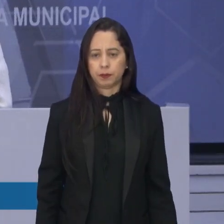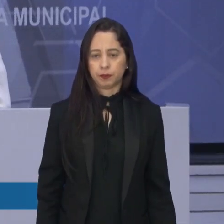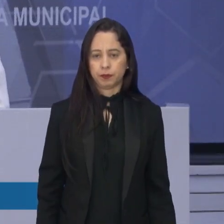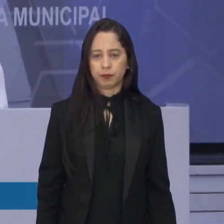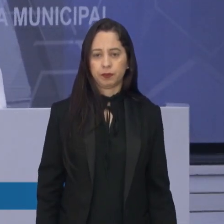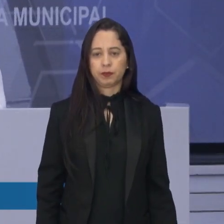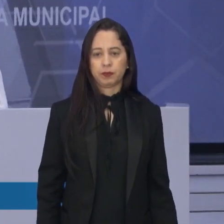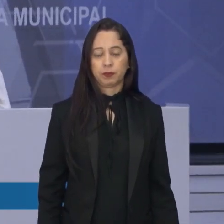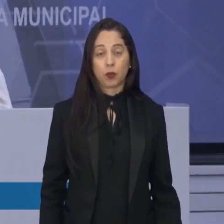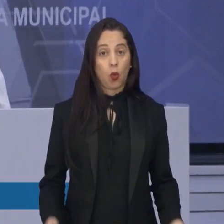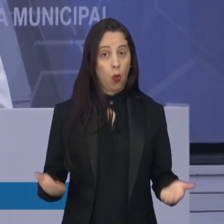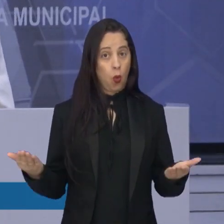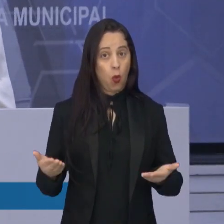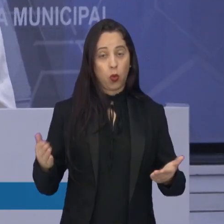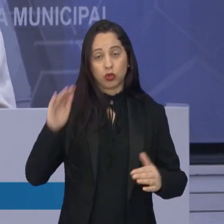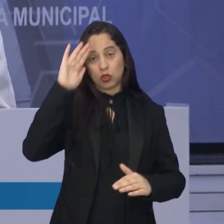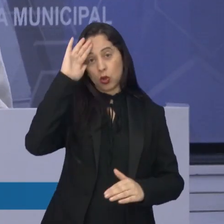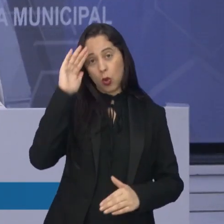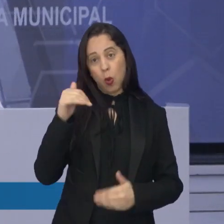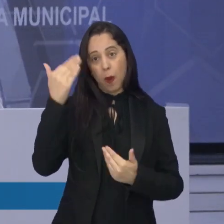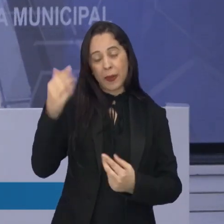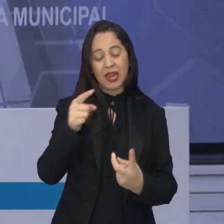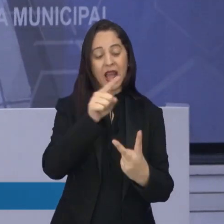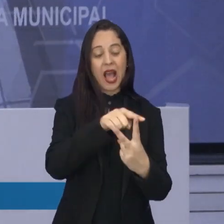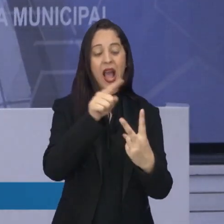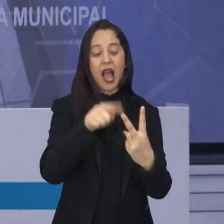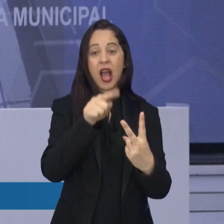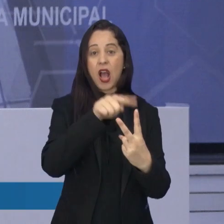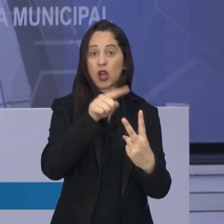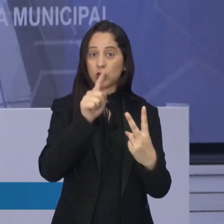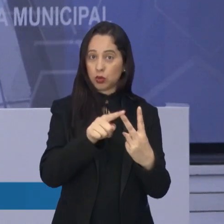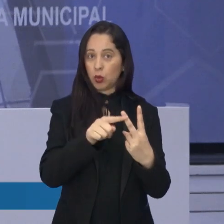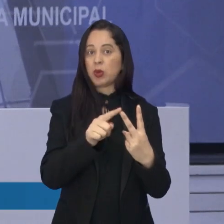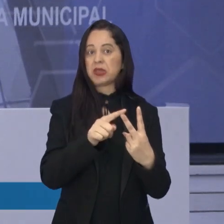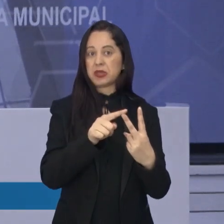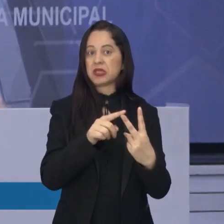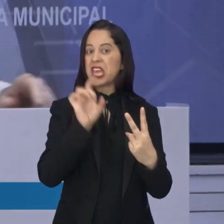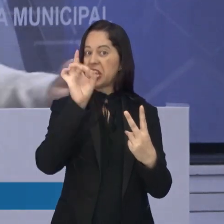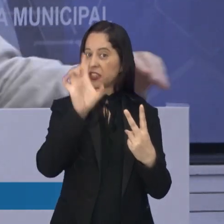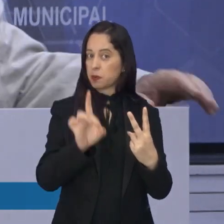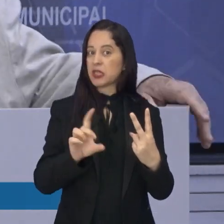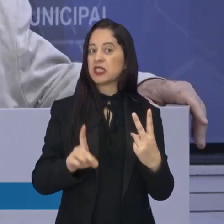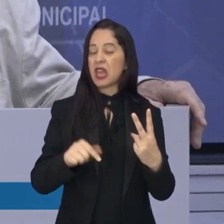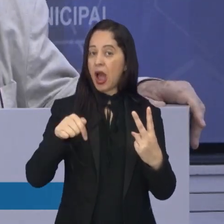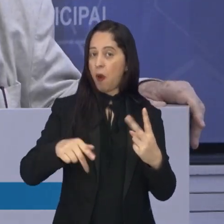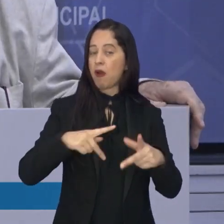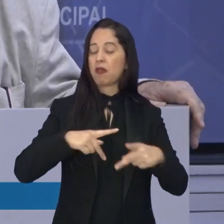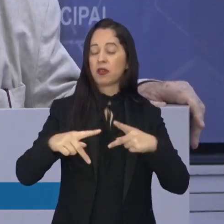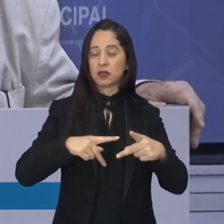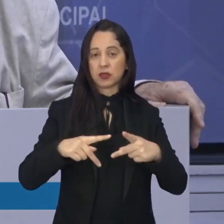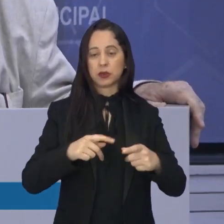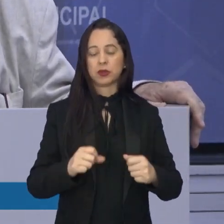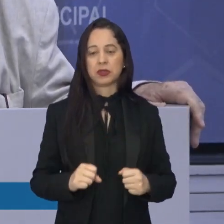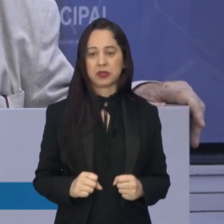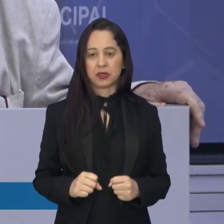Estão sendo homenageados, neste momento, 2 expoentes da nossa sociedade joseense, né?